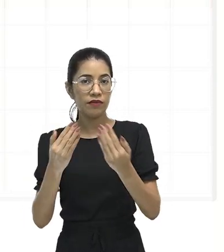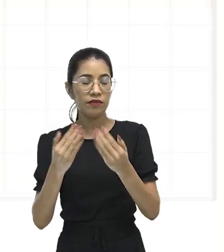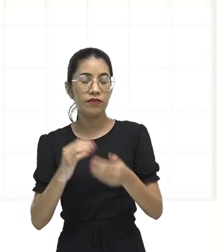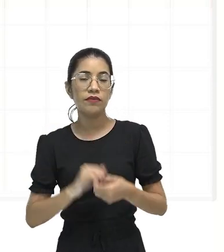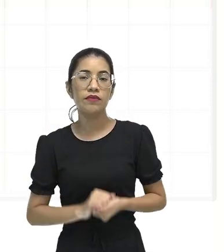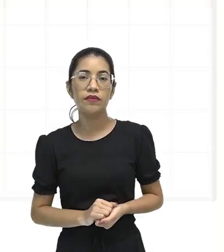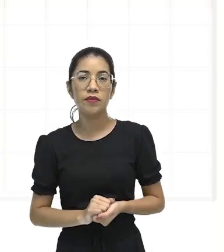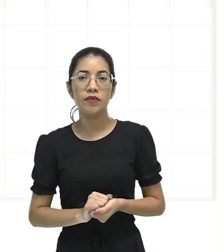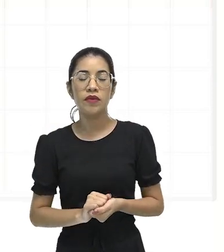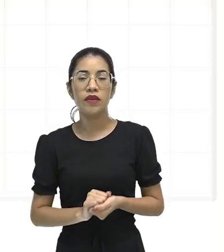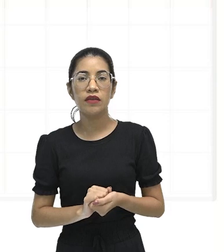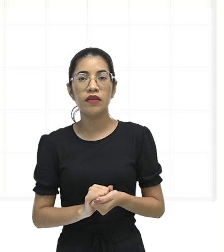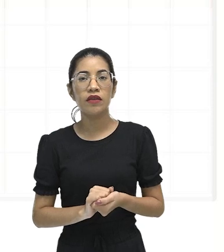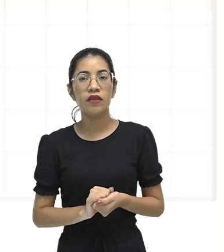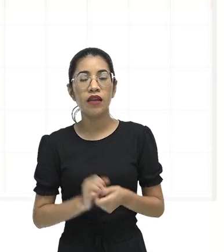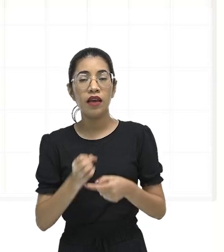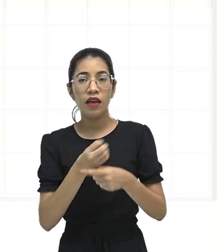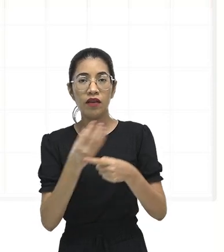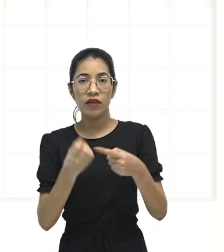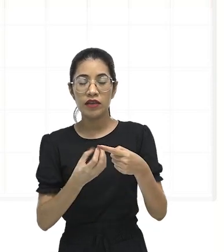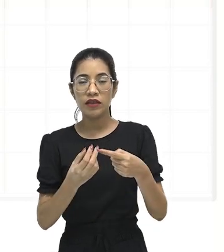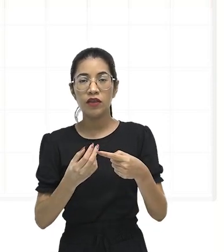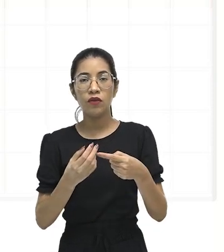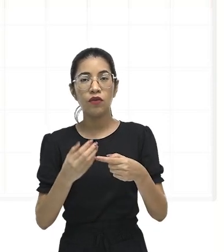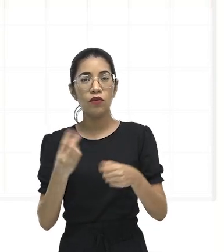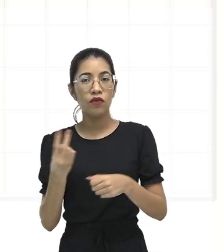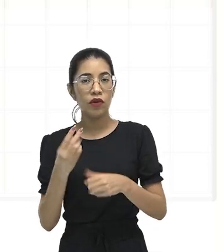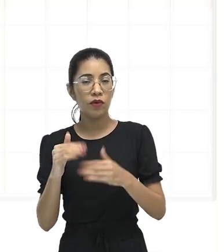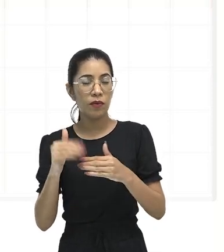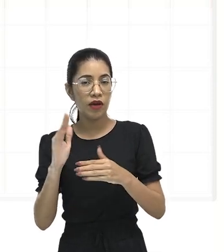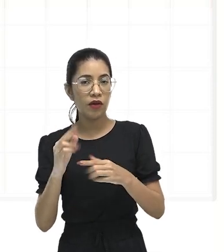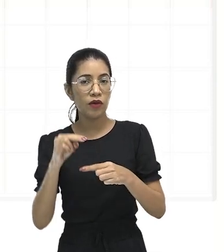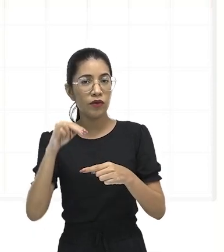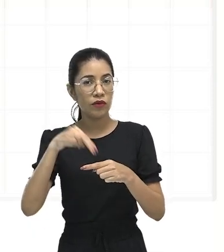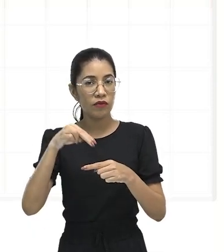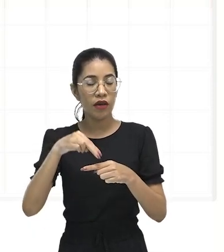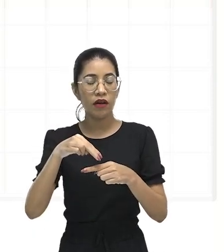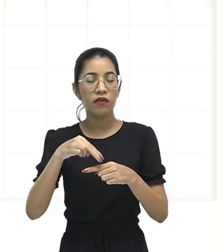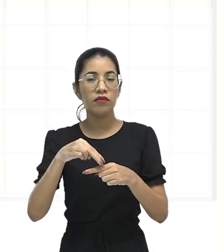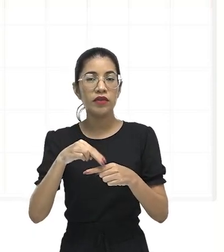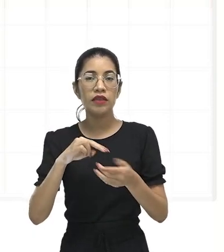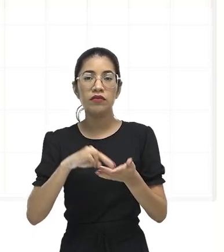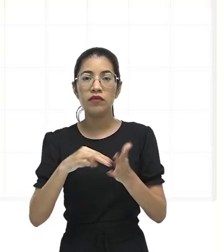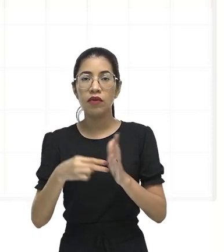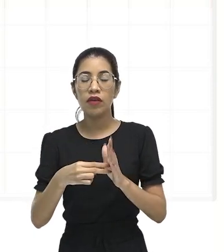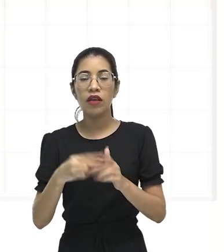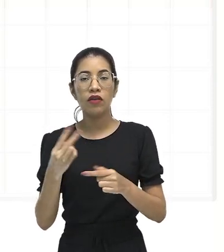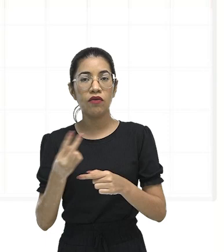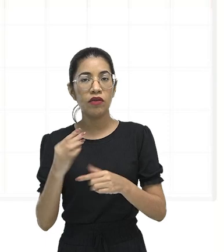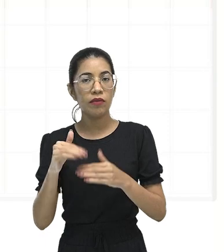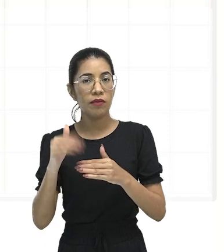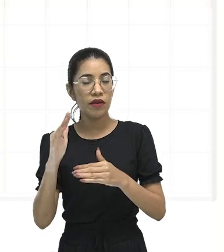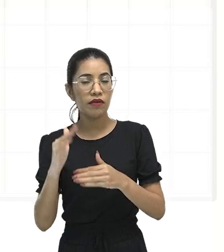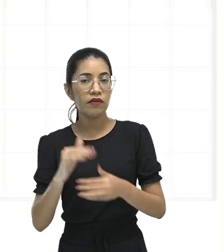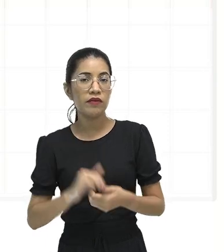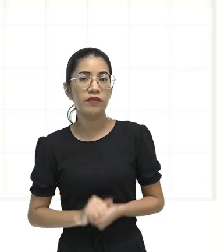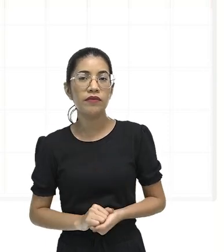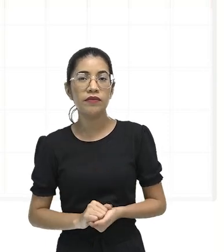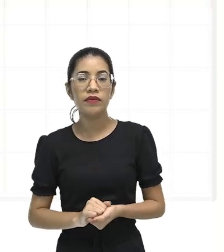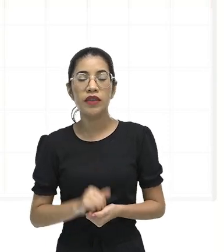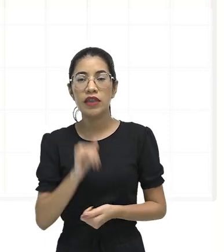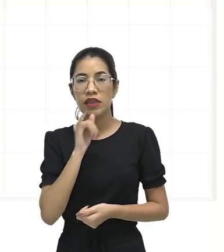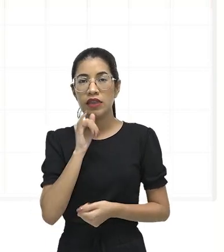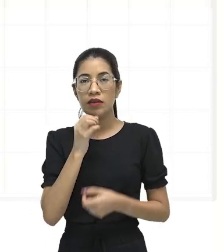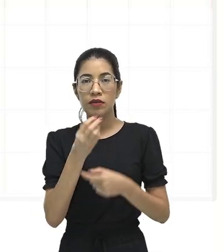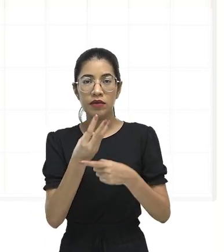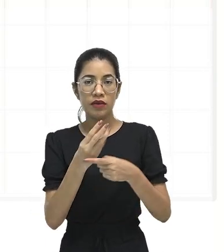A fração com o maior numerador é a fração maior. Olha esse exemplo aqui. Eu tenho